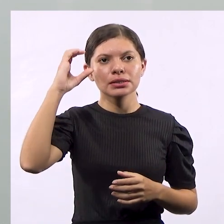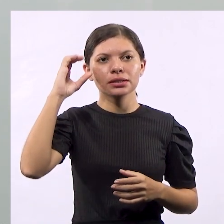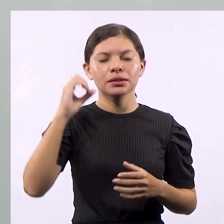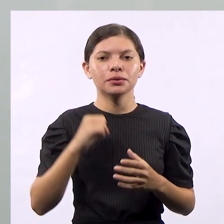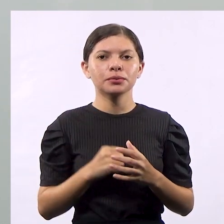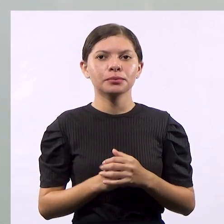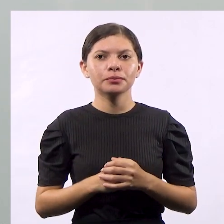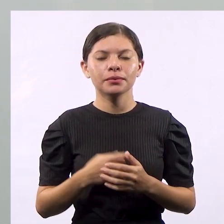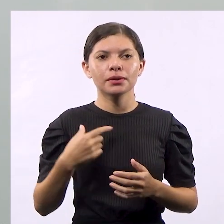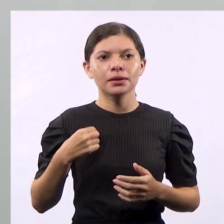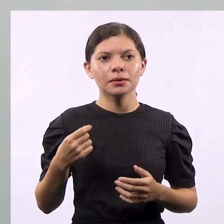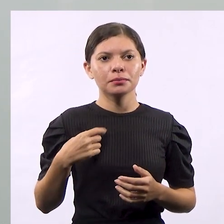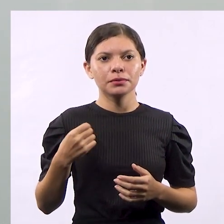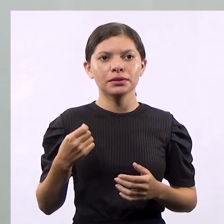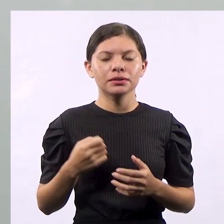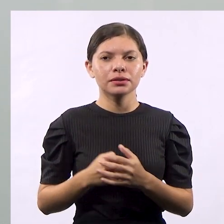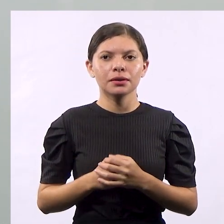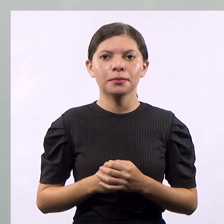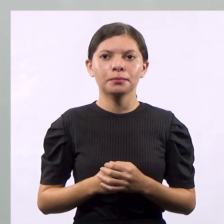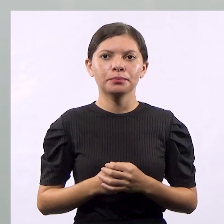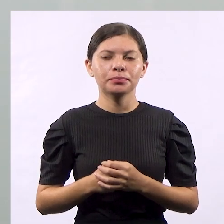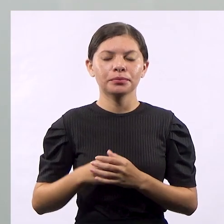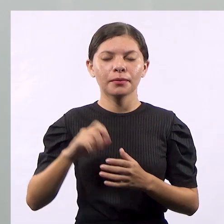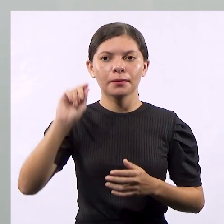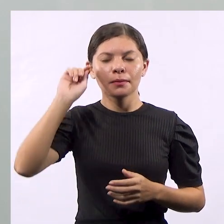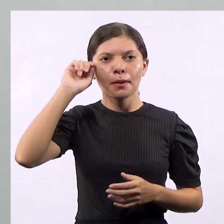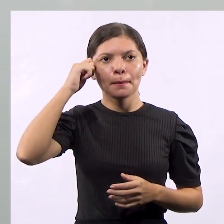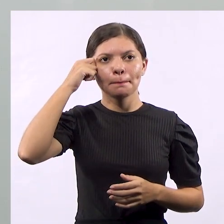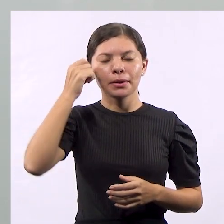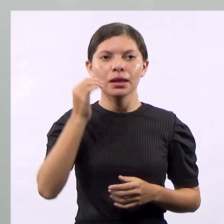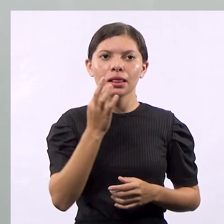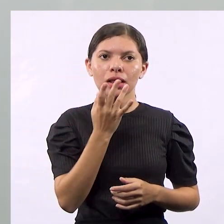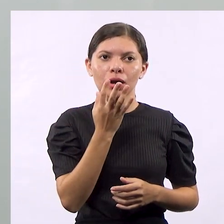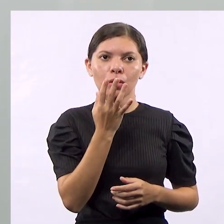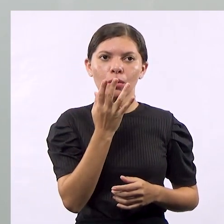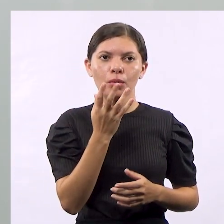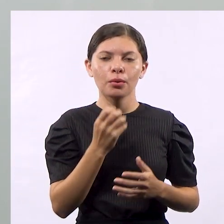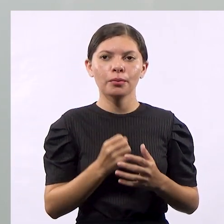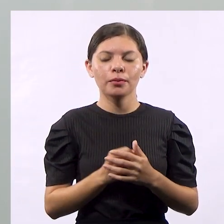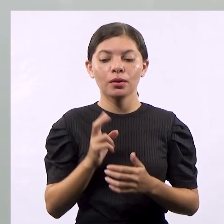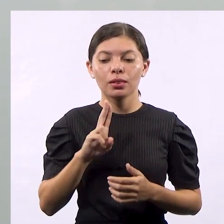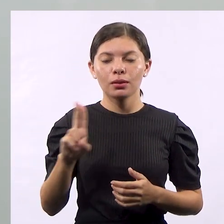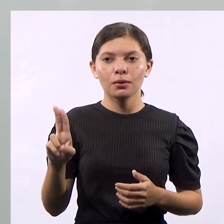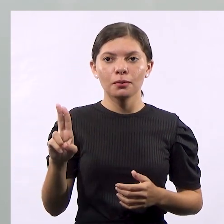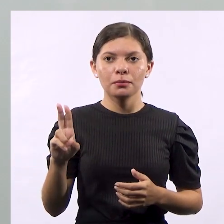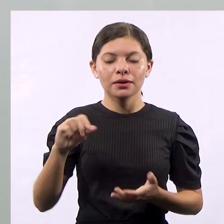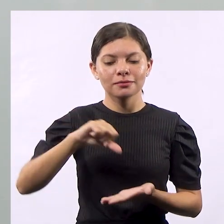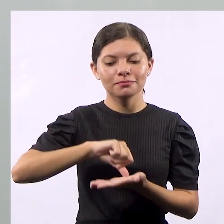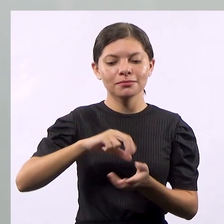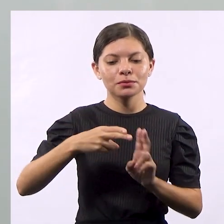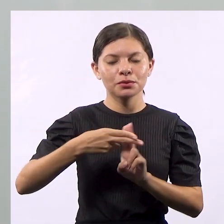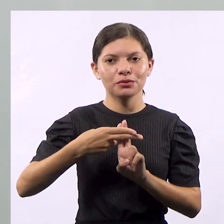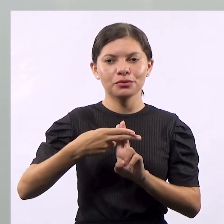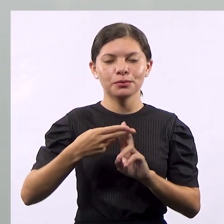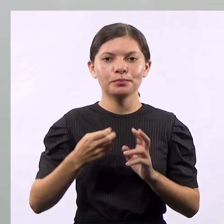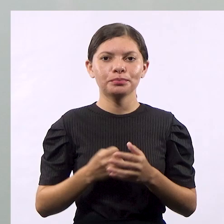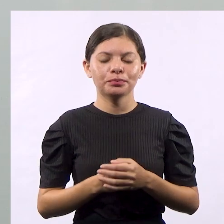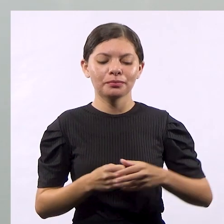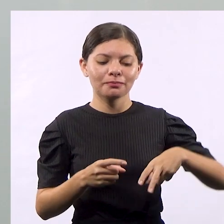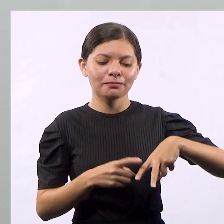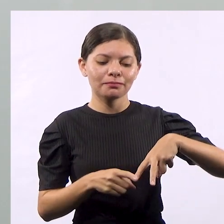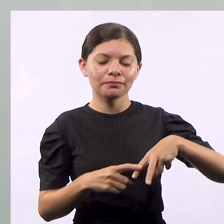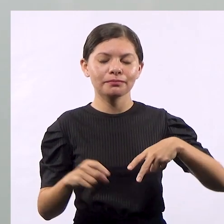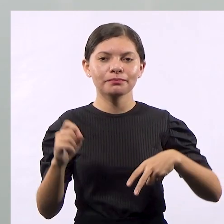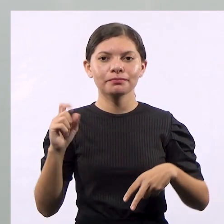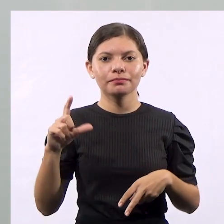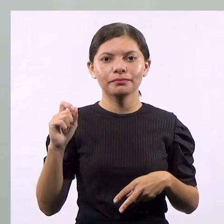uma camisa polo de cor preta, com a insígnia do Instituto Federal de Rondônia, bordado no peito, e uma calça jeans na tonalidade azul.